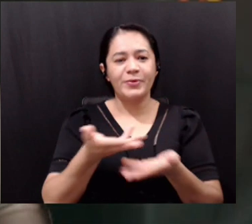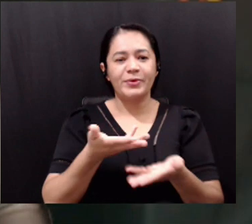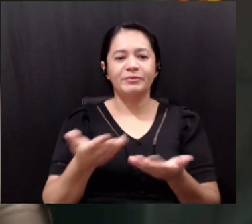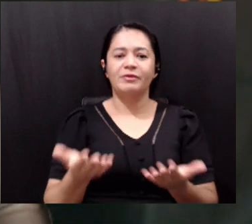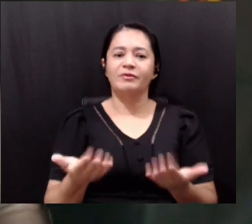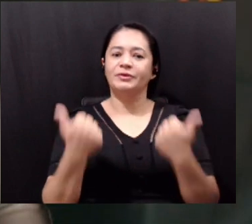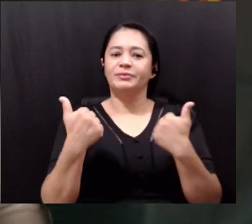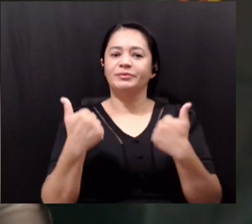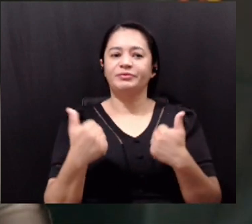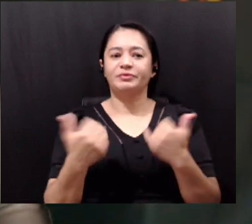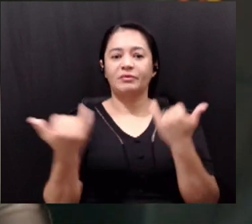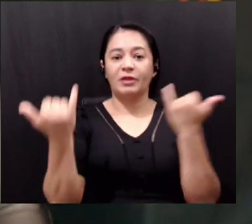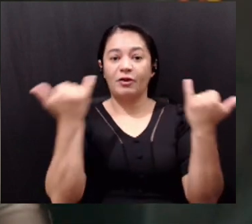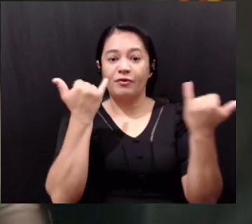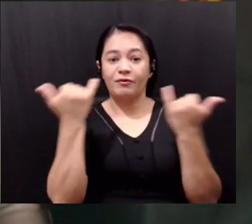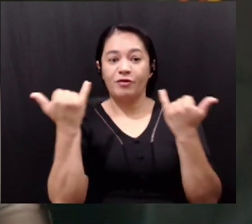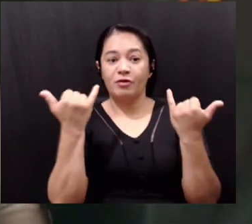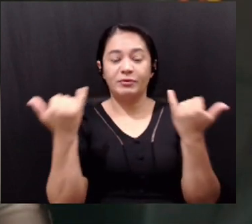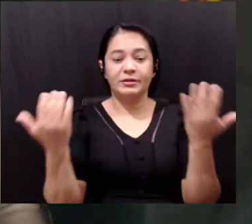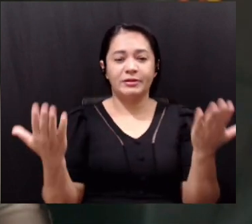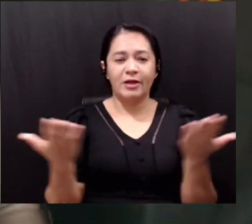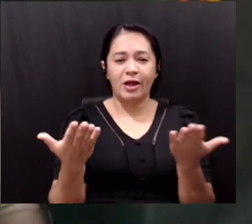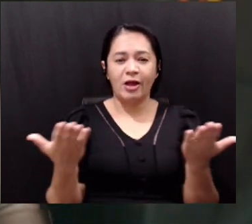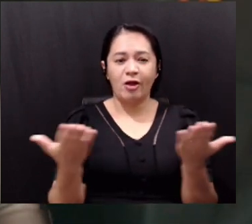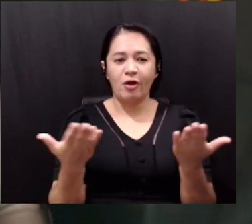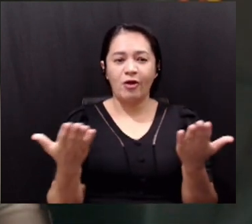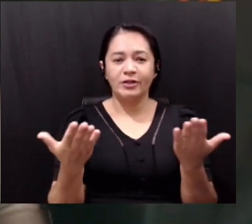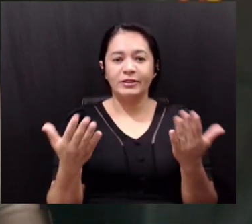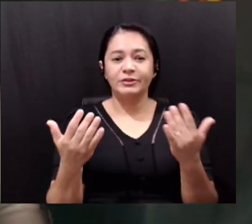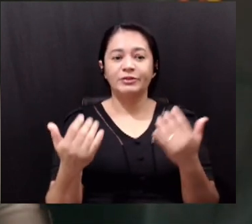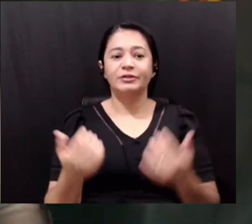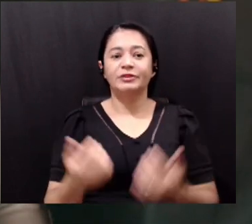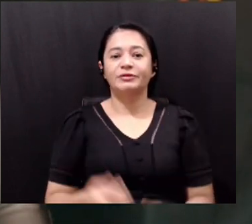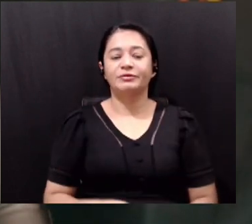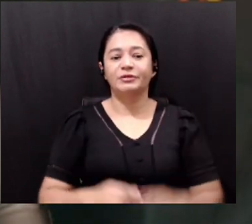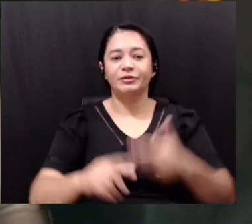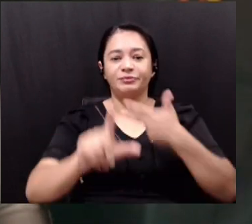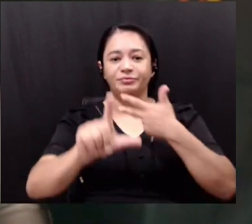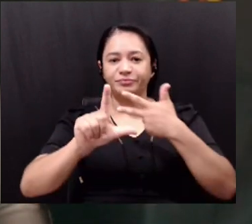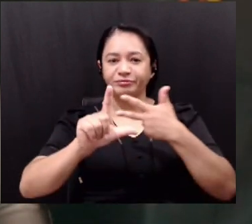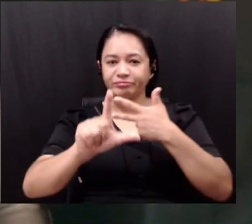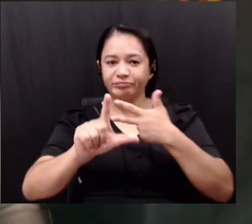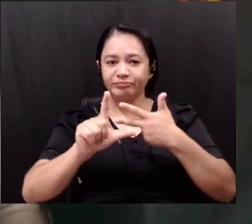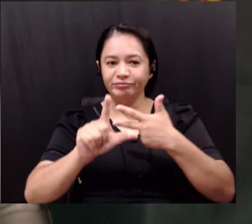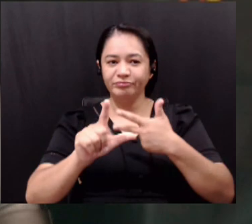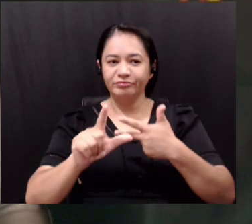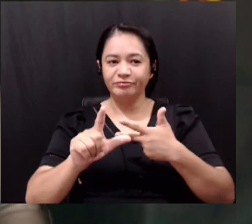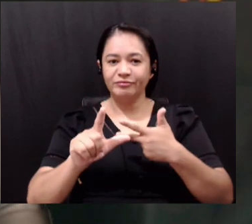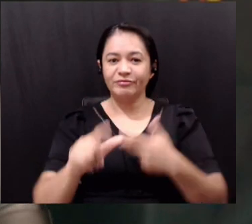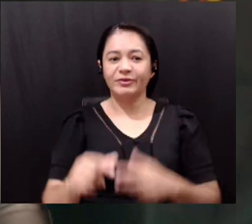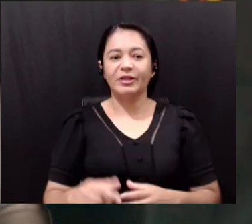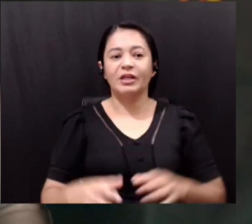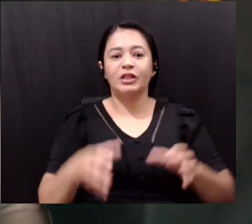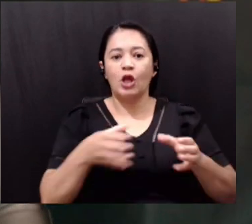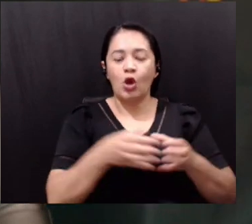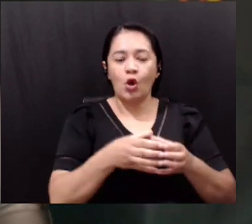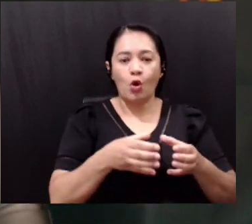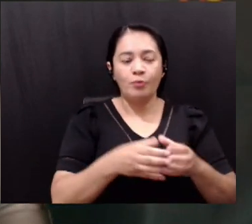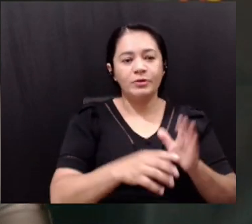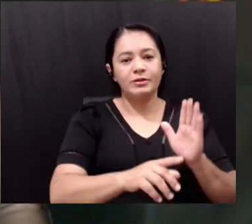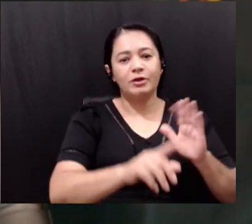informação chegando, atualizando para você as notícias do Legislativo. Comissão de Legalidade volta a pareceres de